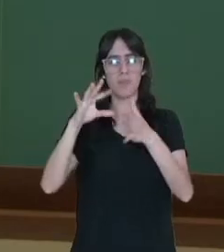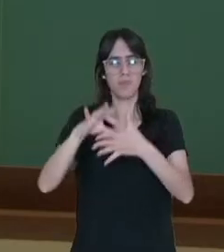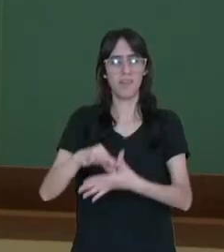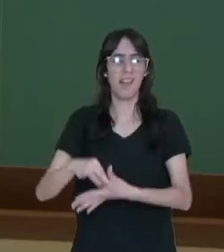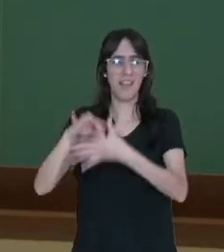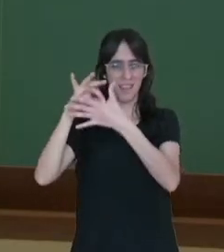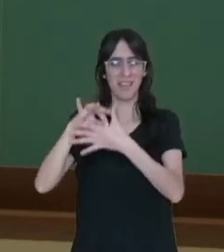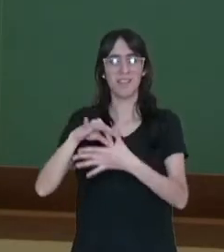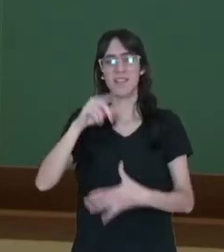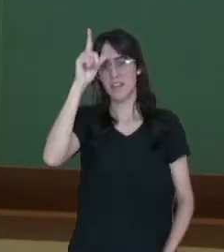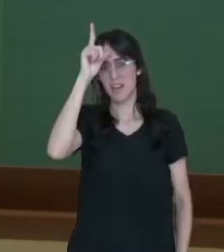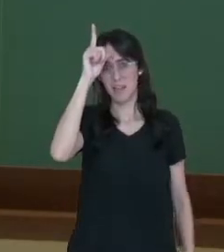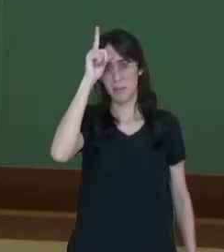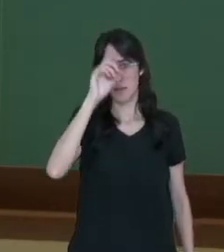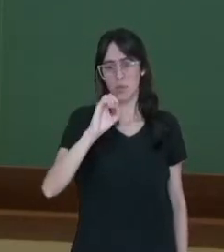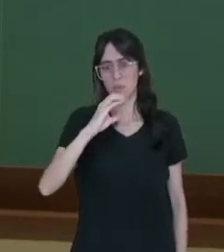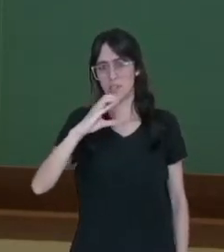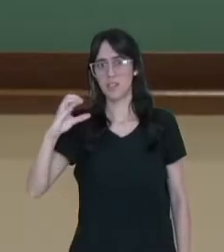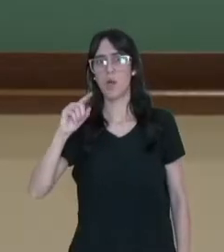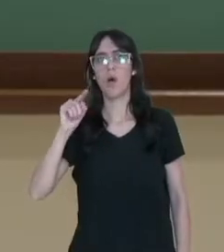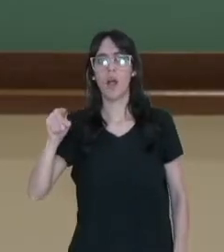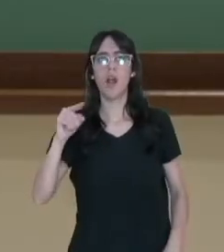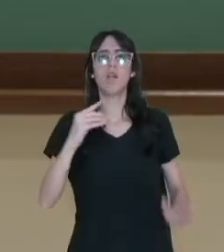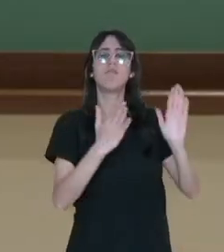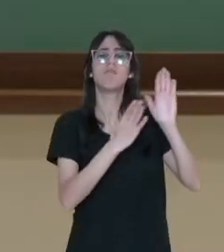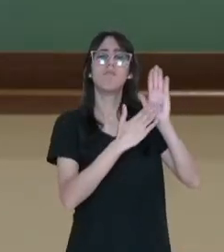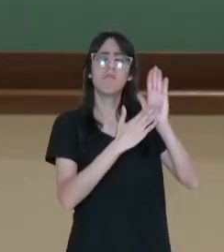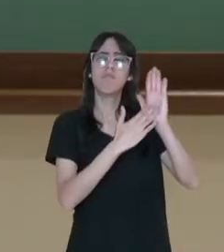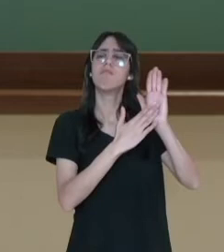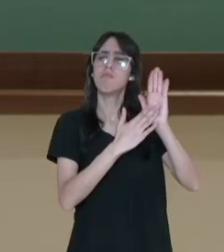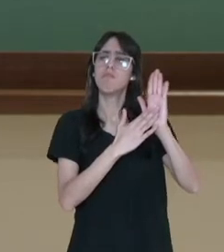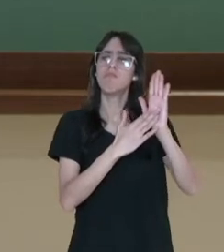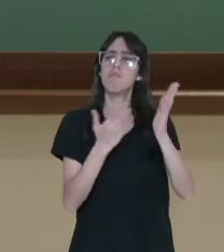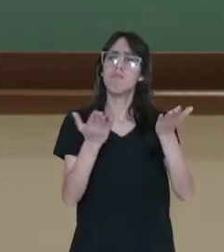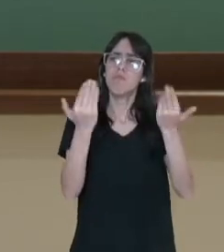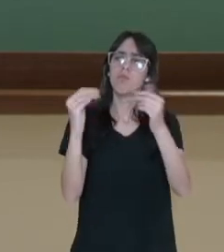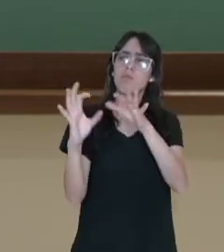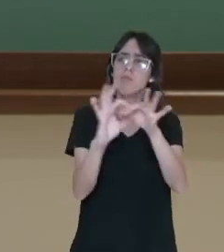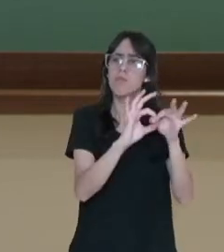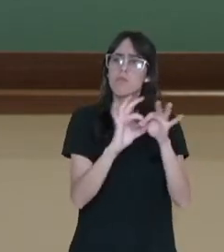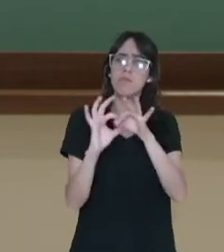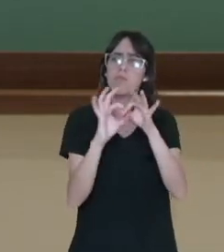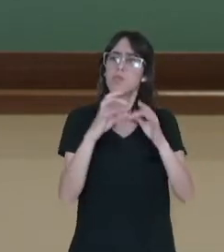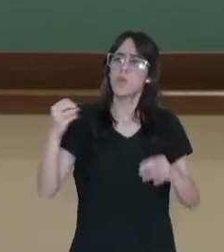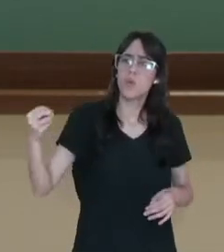governo da Alemanha Ocidental, propôs a reunificação das duas Alemanhas para o início de